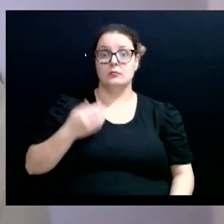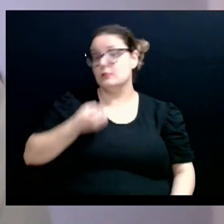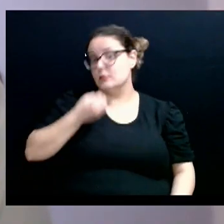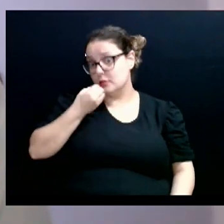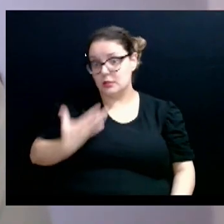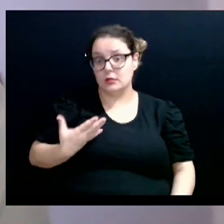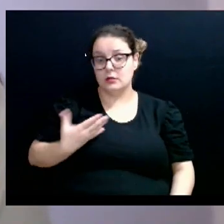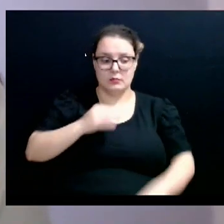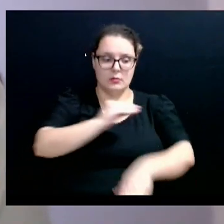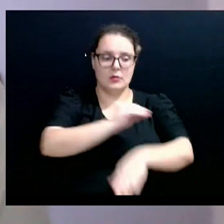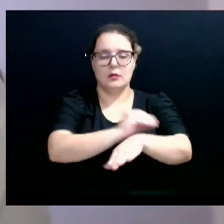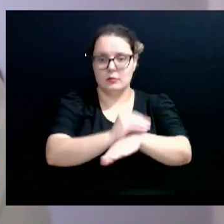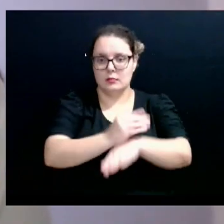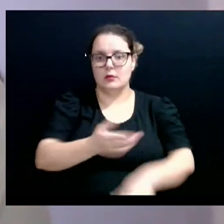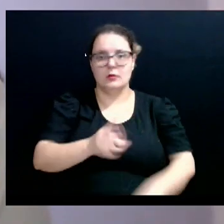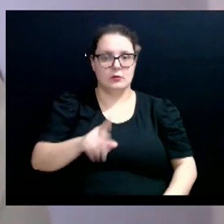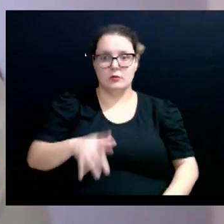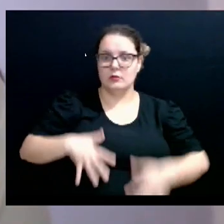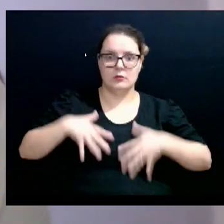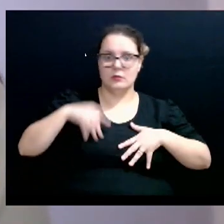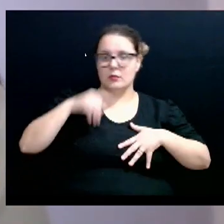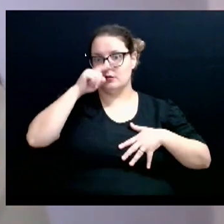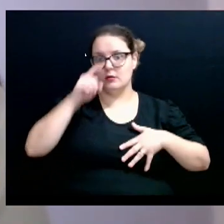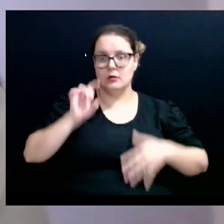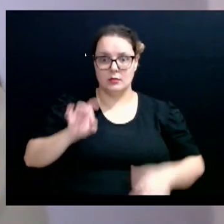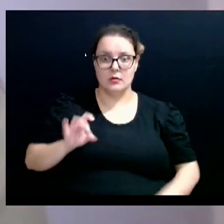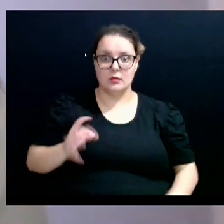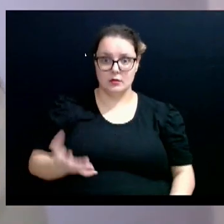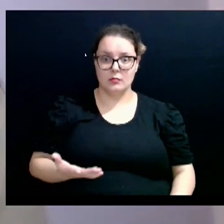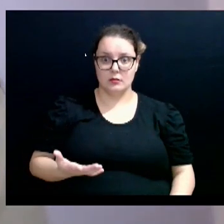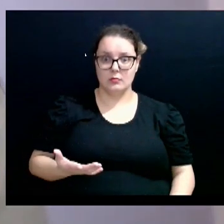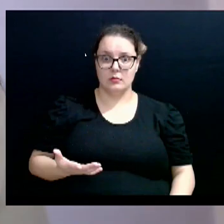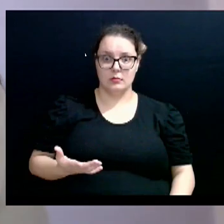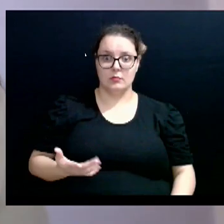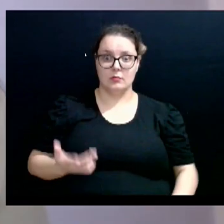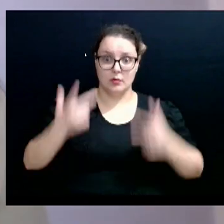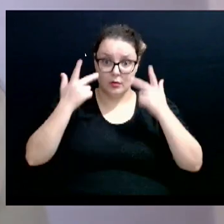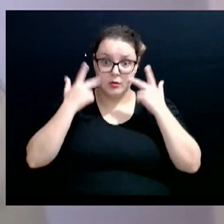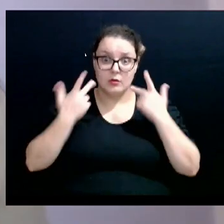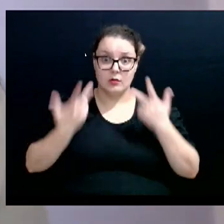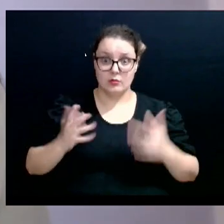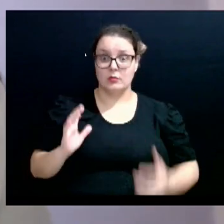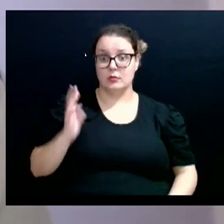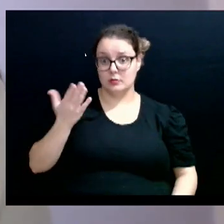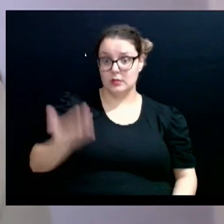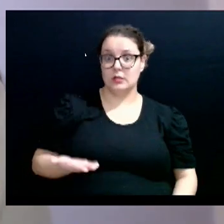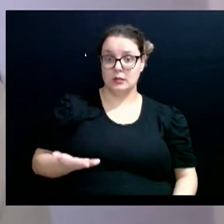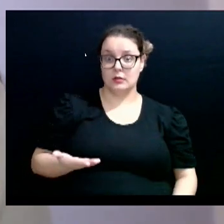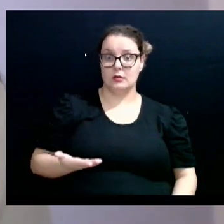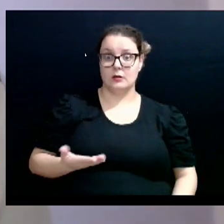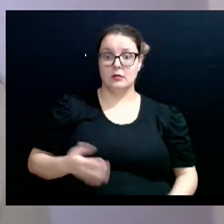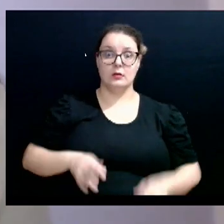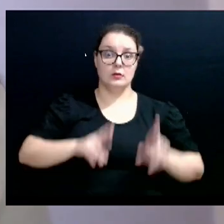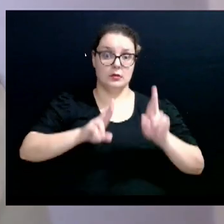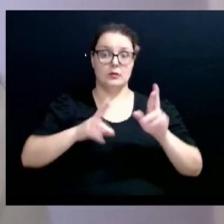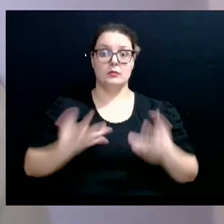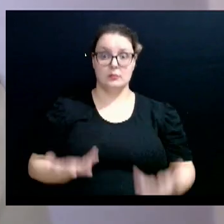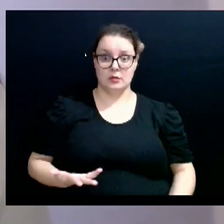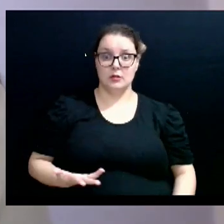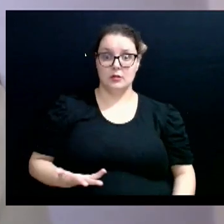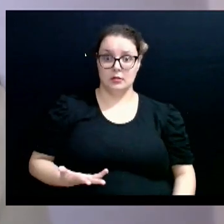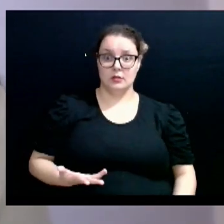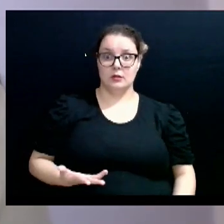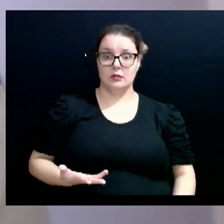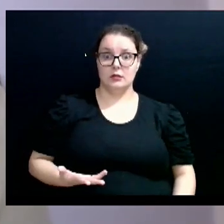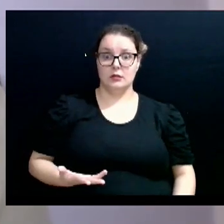é um egoísmo, é só mesmo o natural de se acontecer e o esperado. Quando você está no